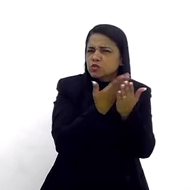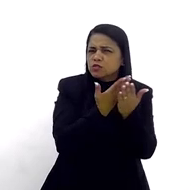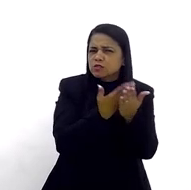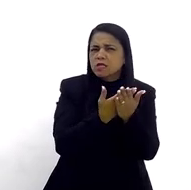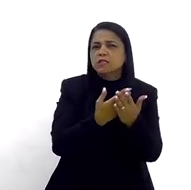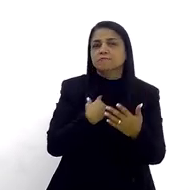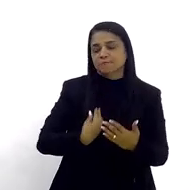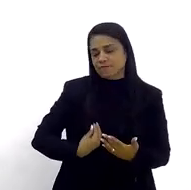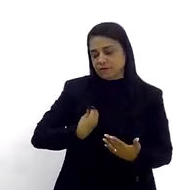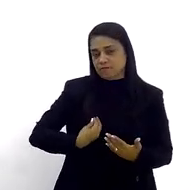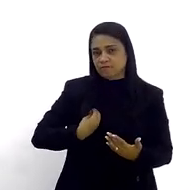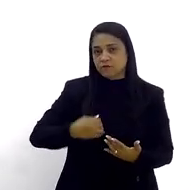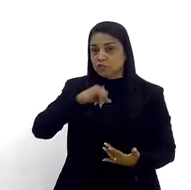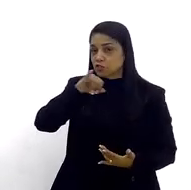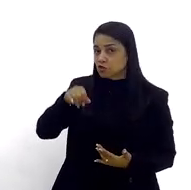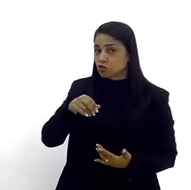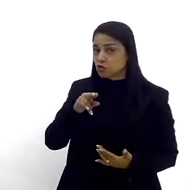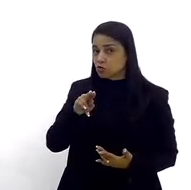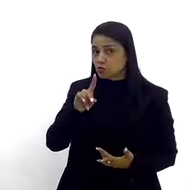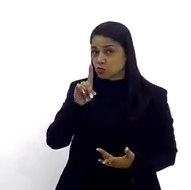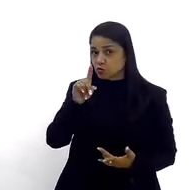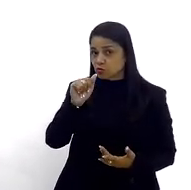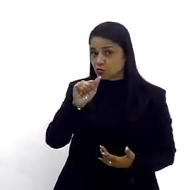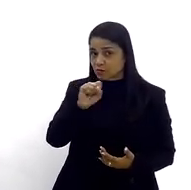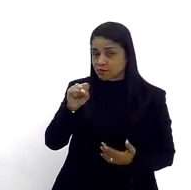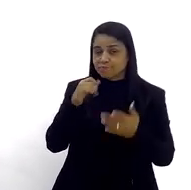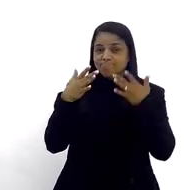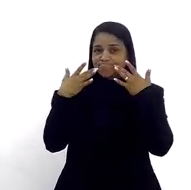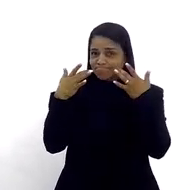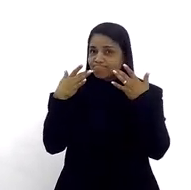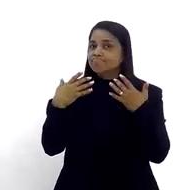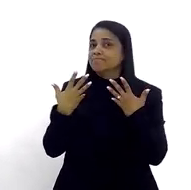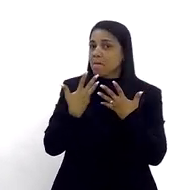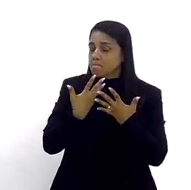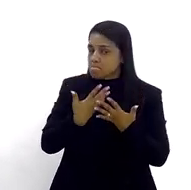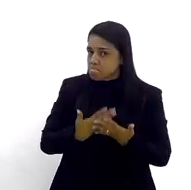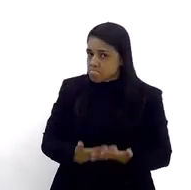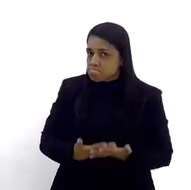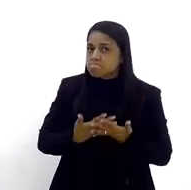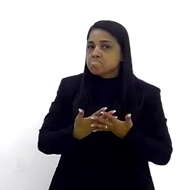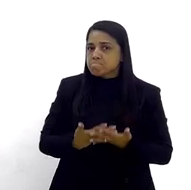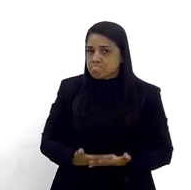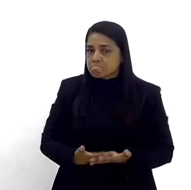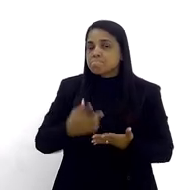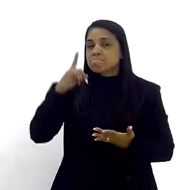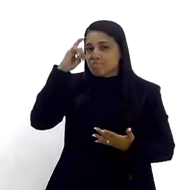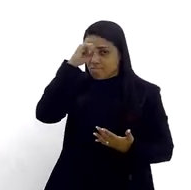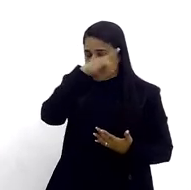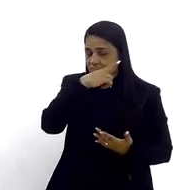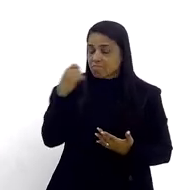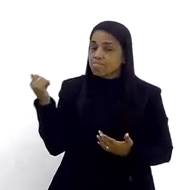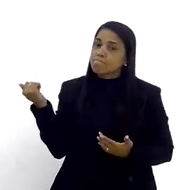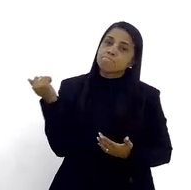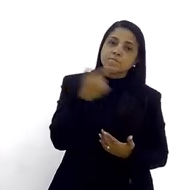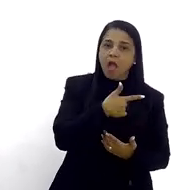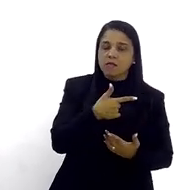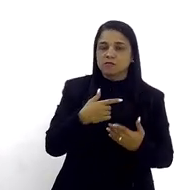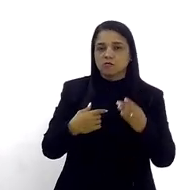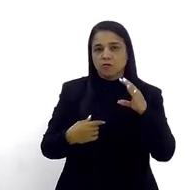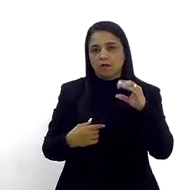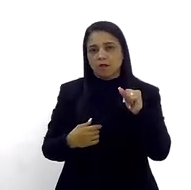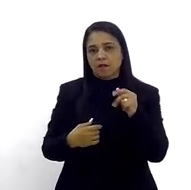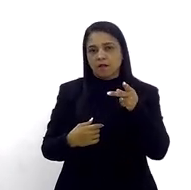porque realmente fazer Judas é pesado é mais pesado do que o Capiroto